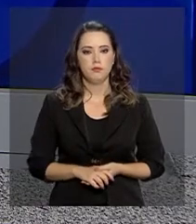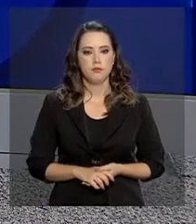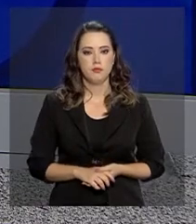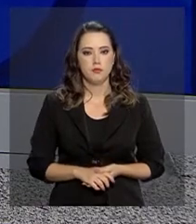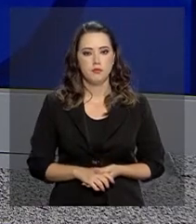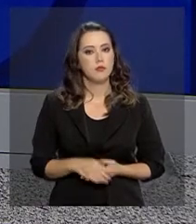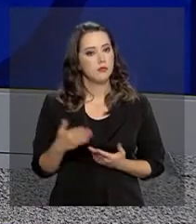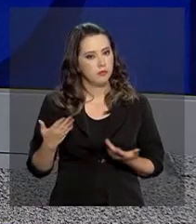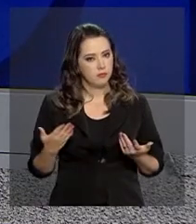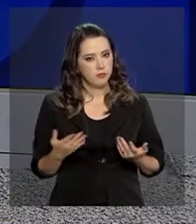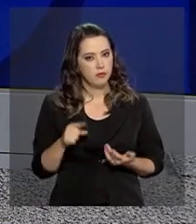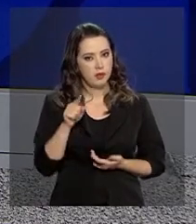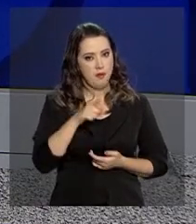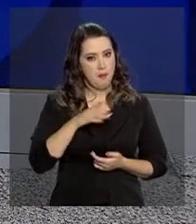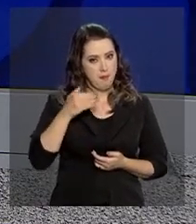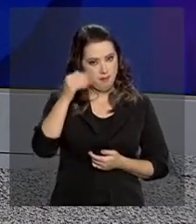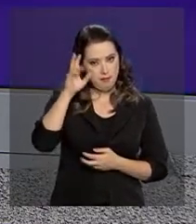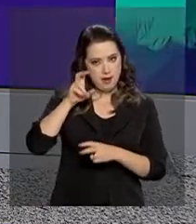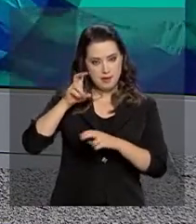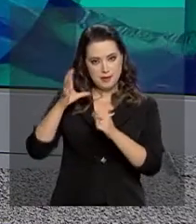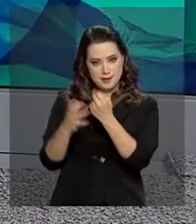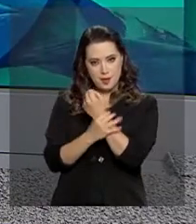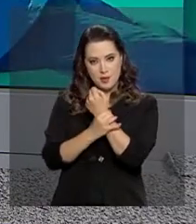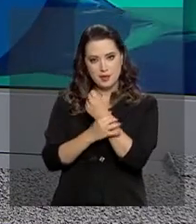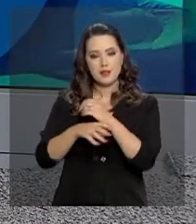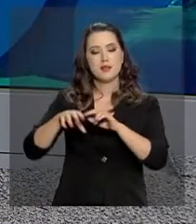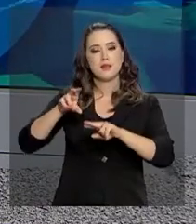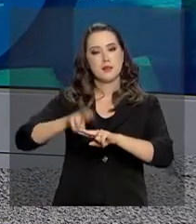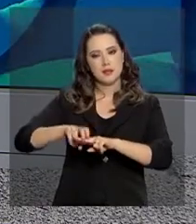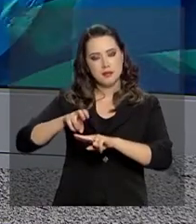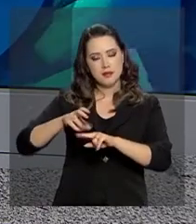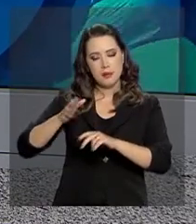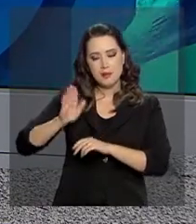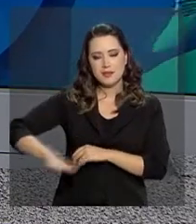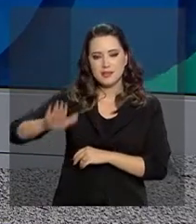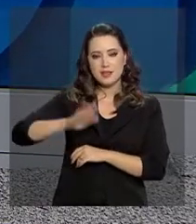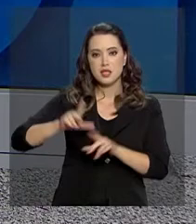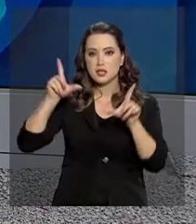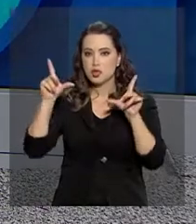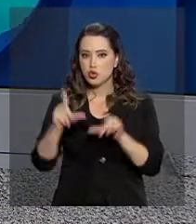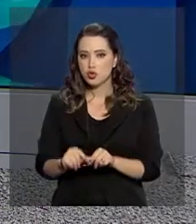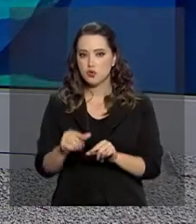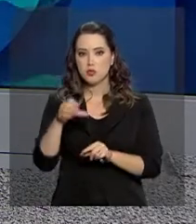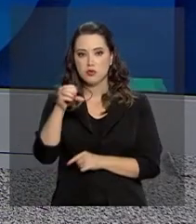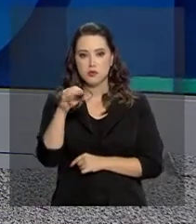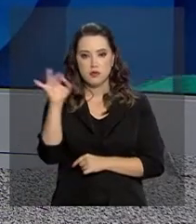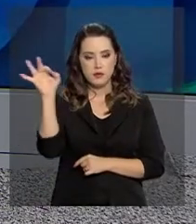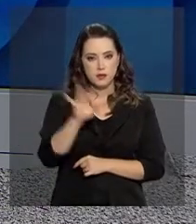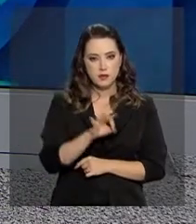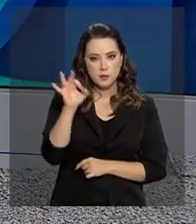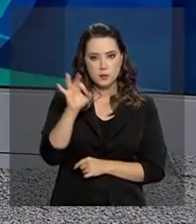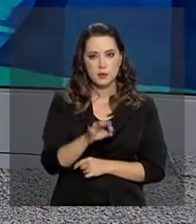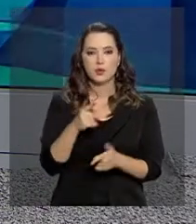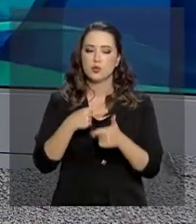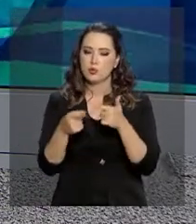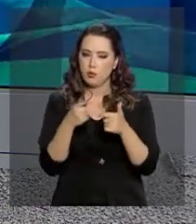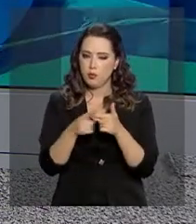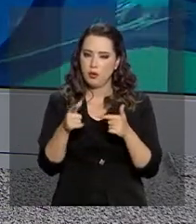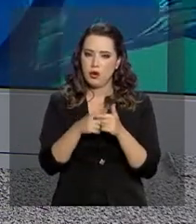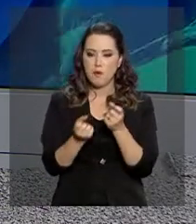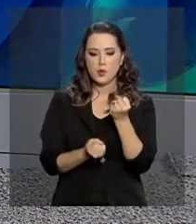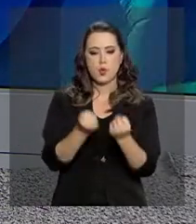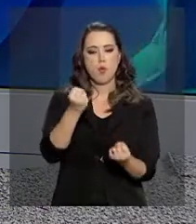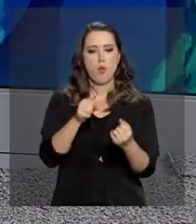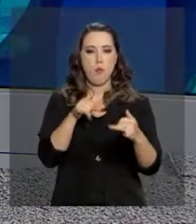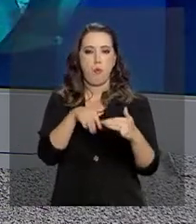que garante mais segurança para as crianças e reduz em até 90% os efeitos dos acidentes de trânsito a lei da cadeirinha